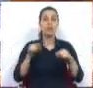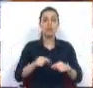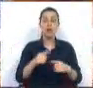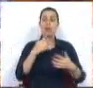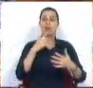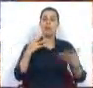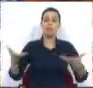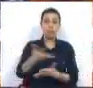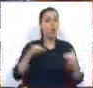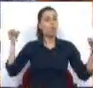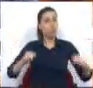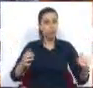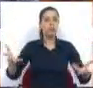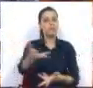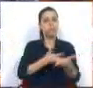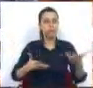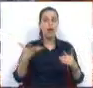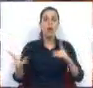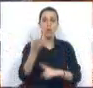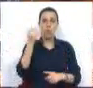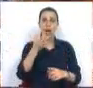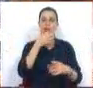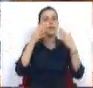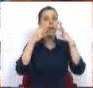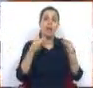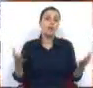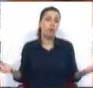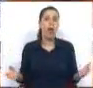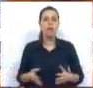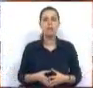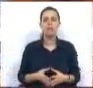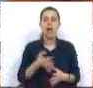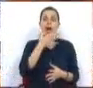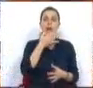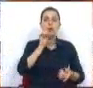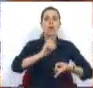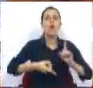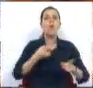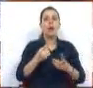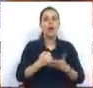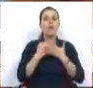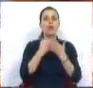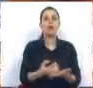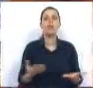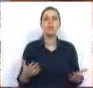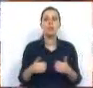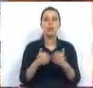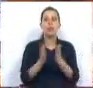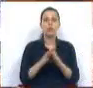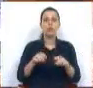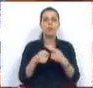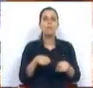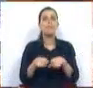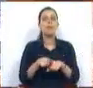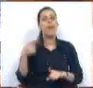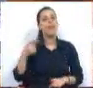Esse forte consenso deve ser obtido naturalmente a partir daquilo que são os contributos que todos os